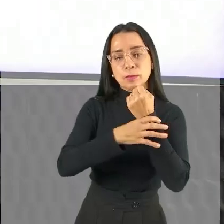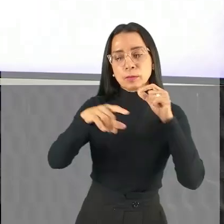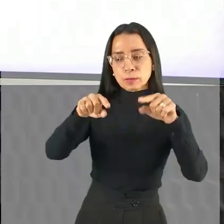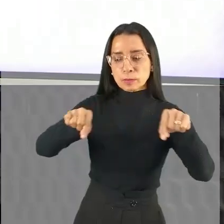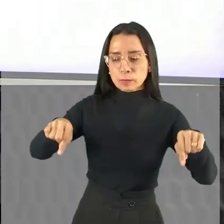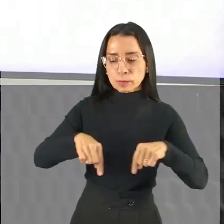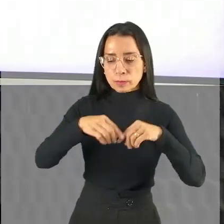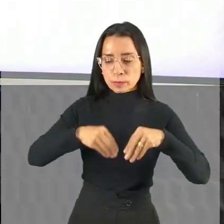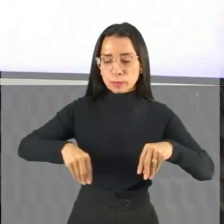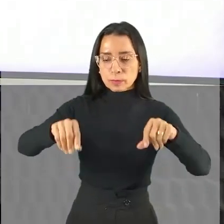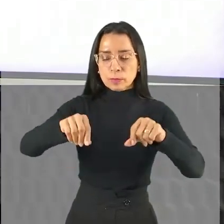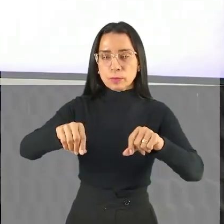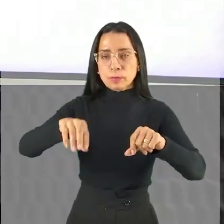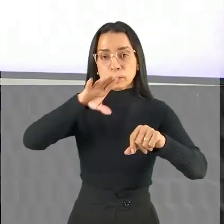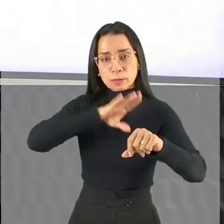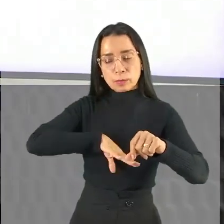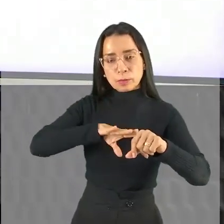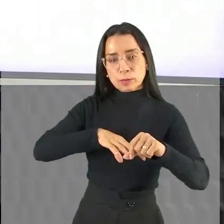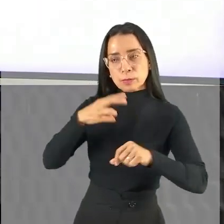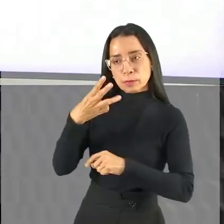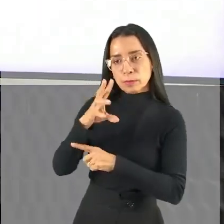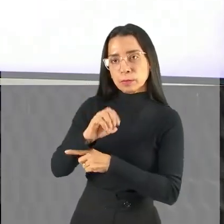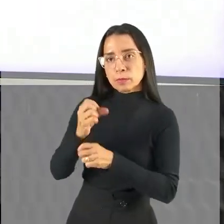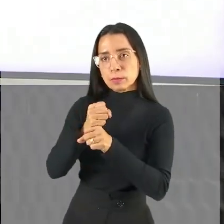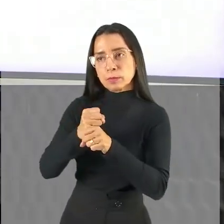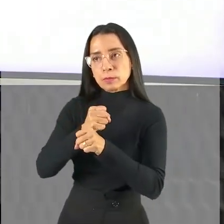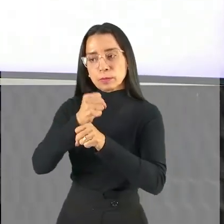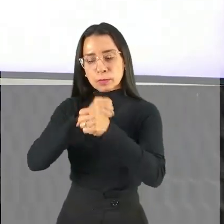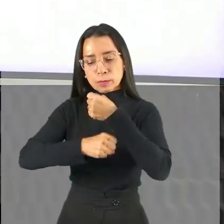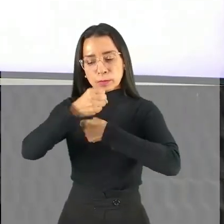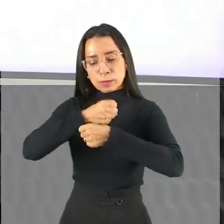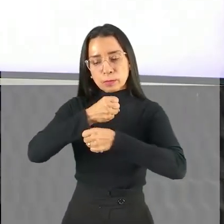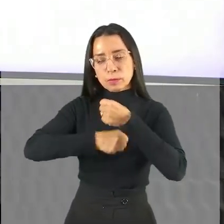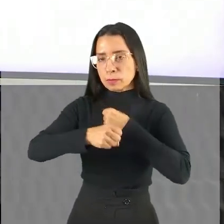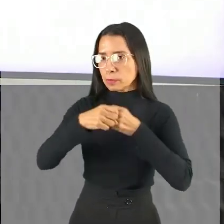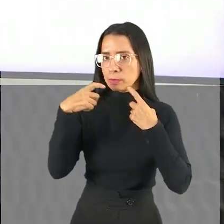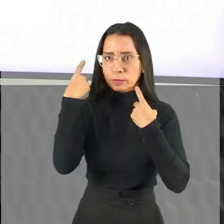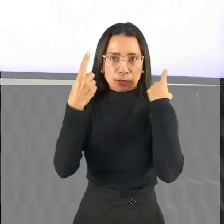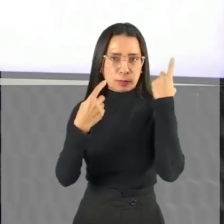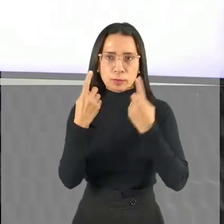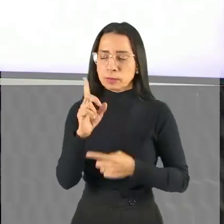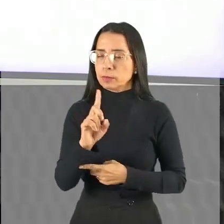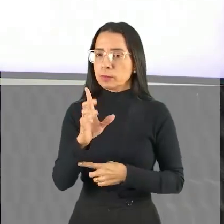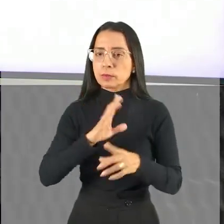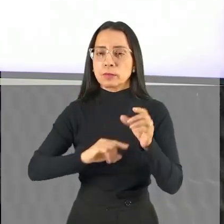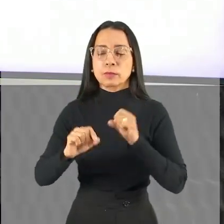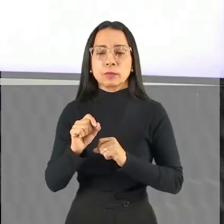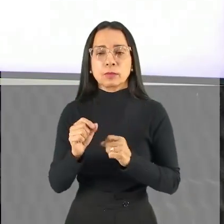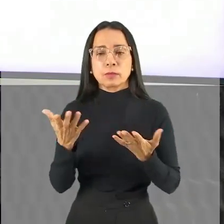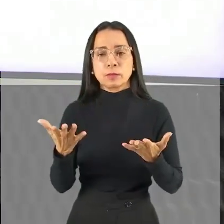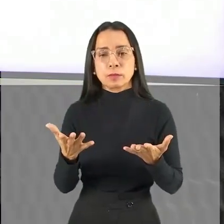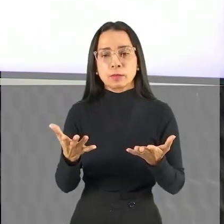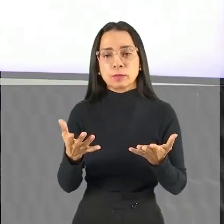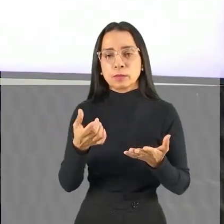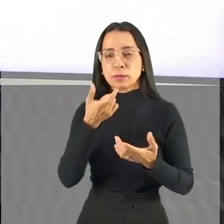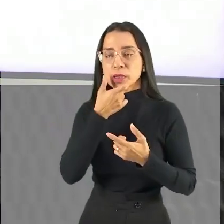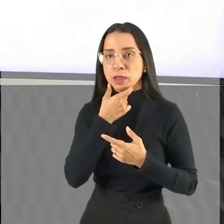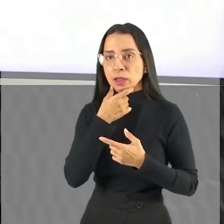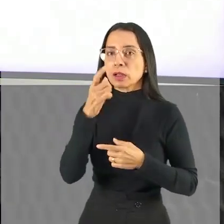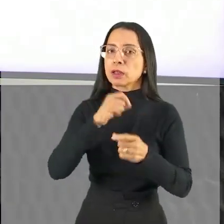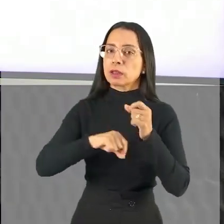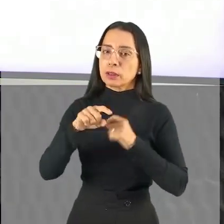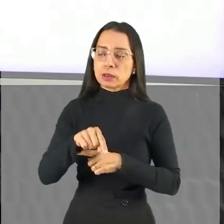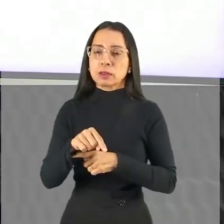território. Portugal, até então, né, esses 30 anos aí passados, não se preocupava muito. Né? Então, os ingleses estavam